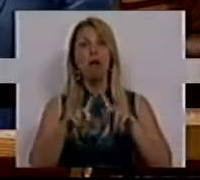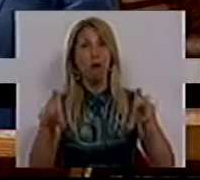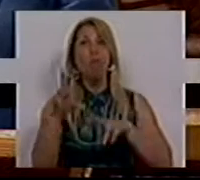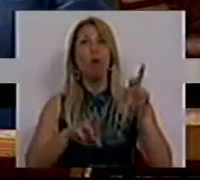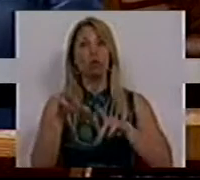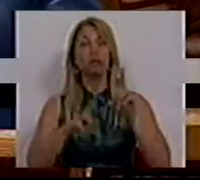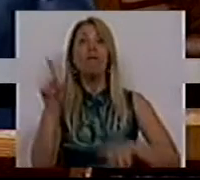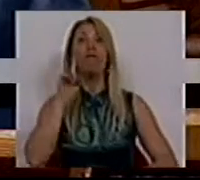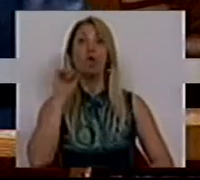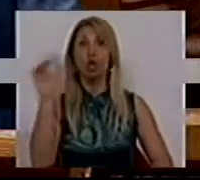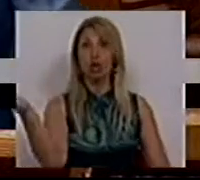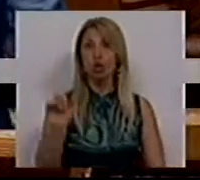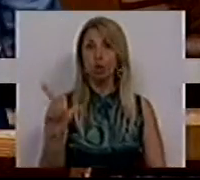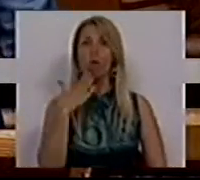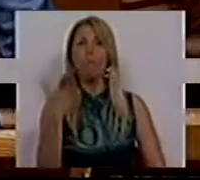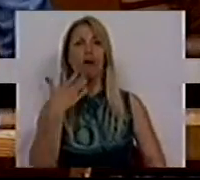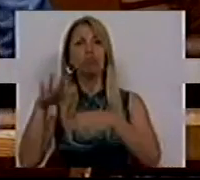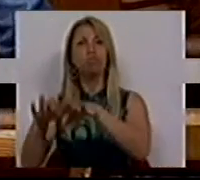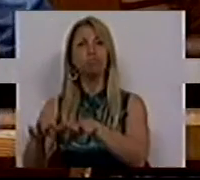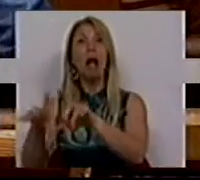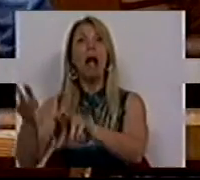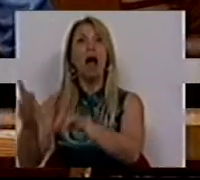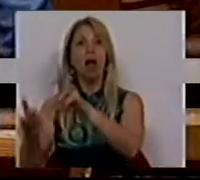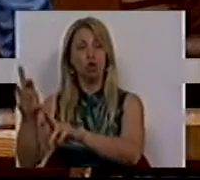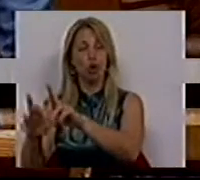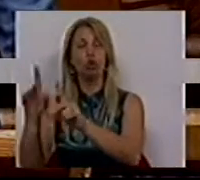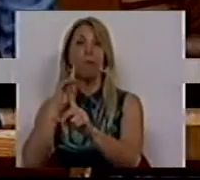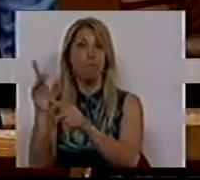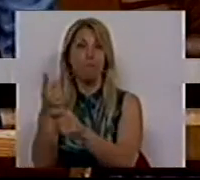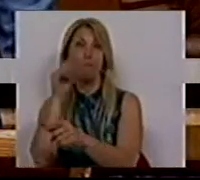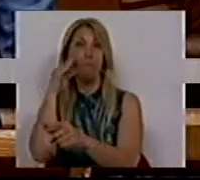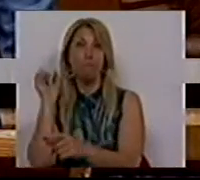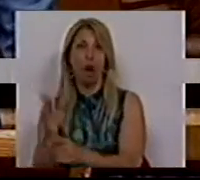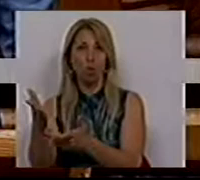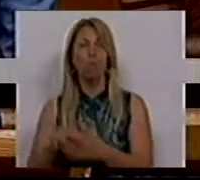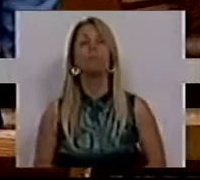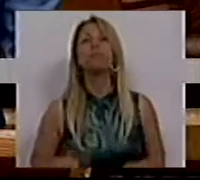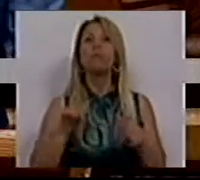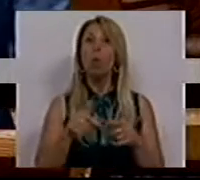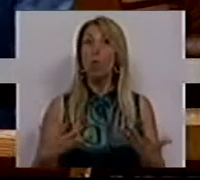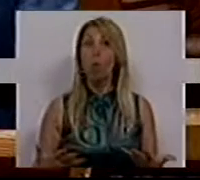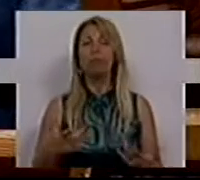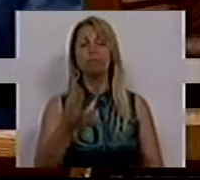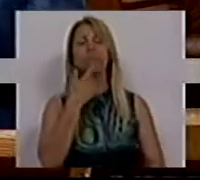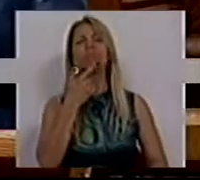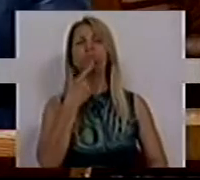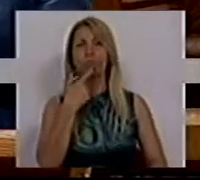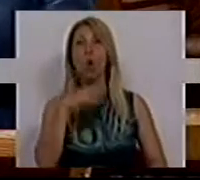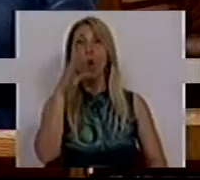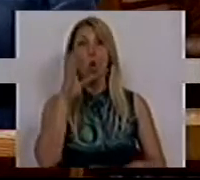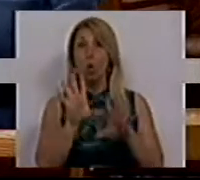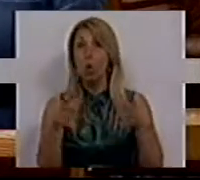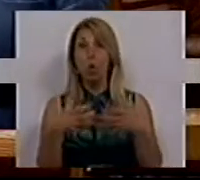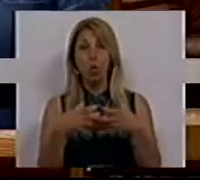ações do Banco Espírito Santo. Hoje percebemos que continua a desmoronar o Grupo Espírito Santo, um dos